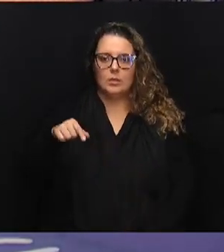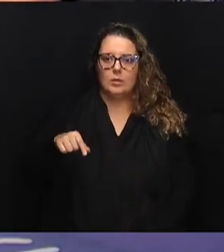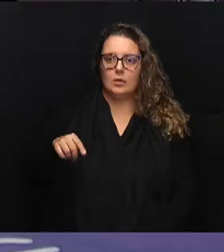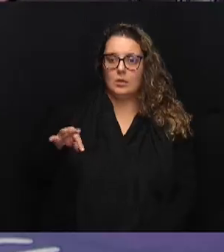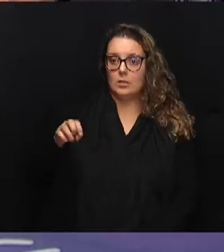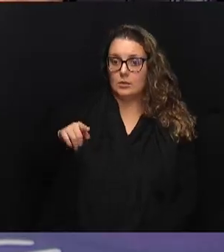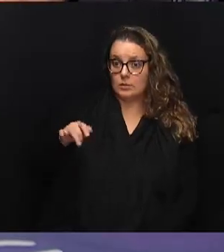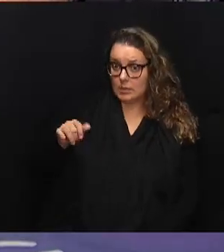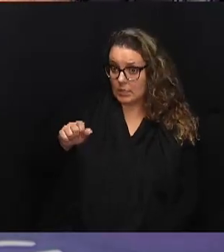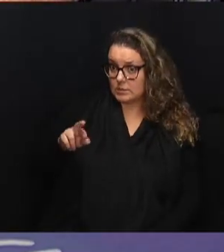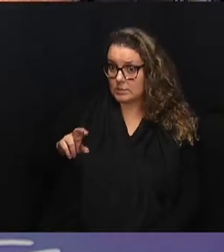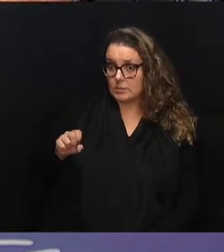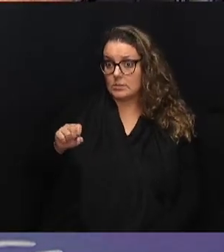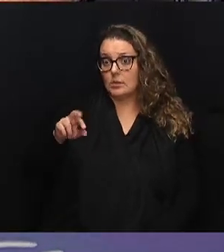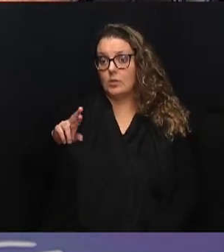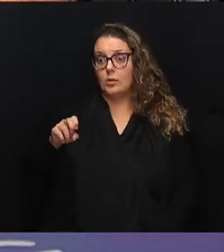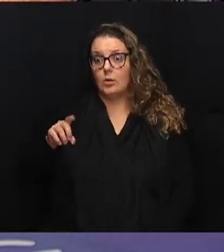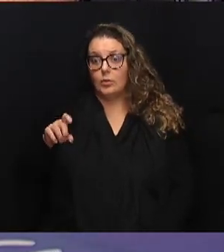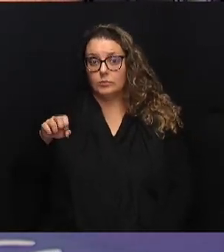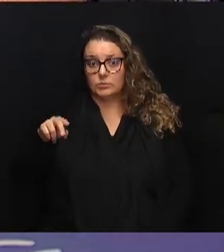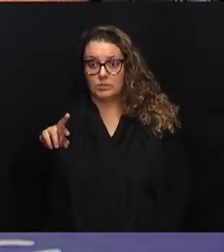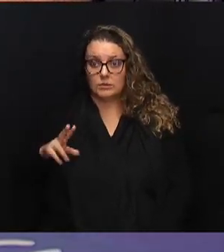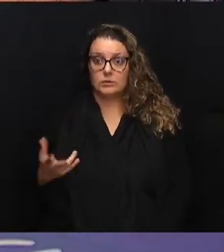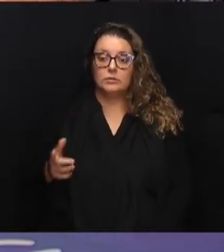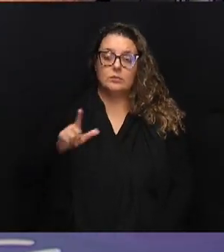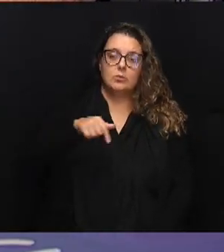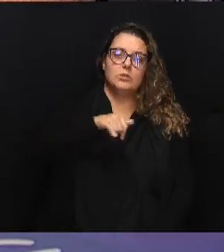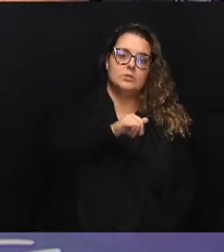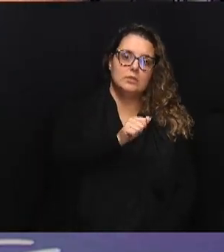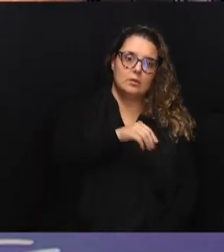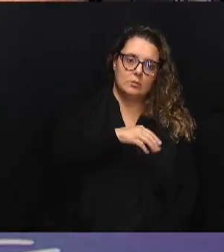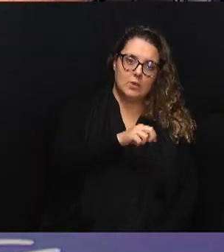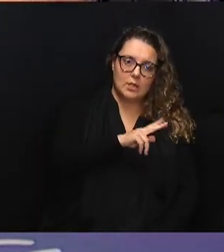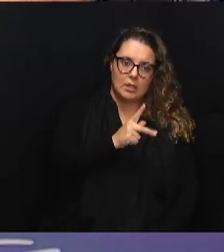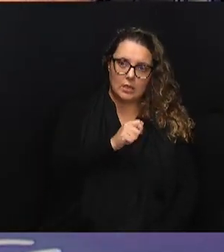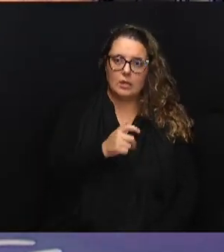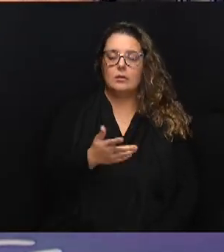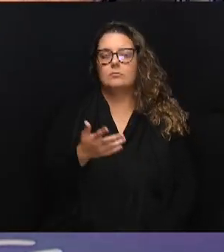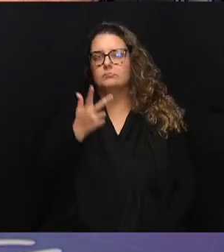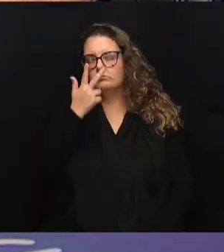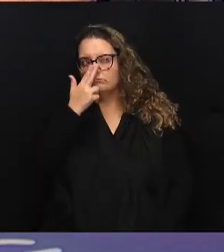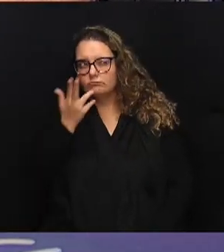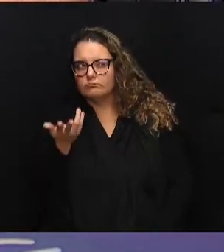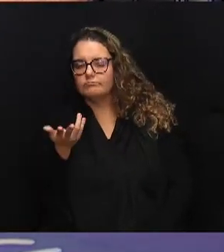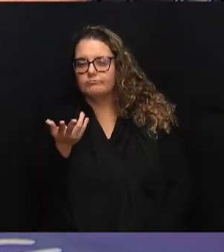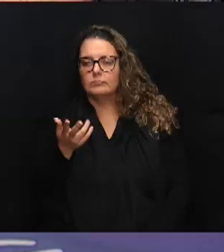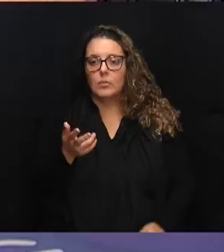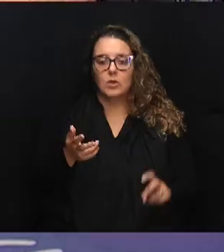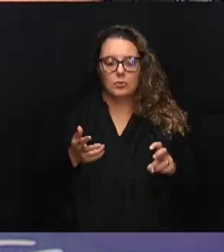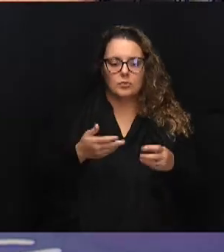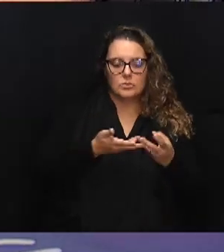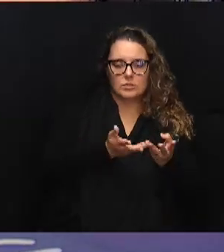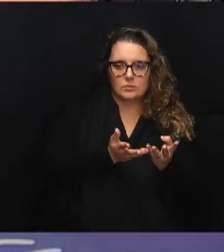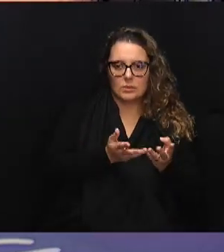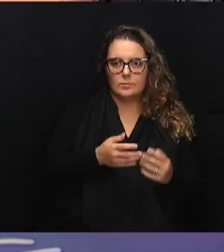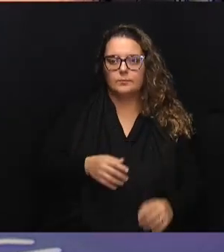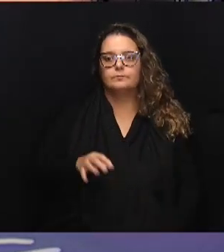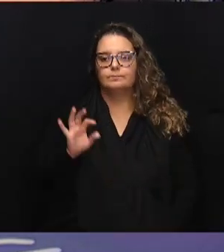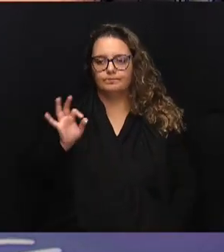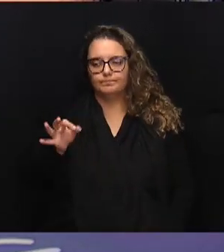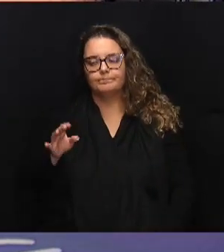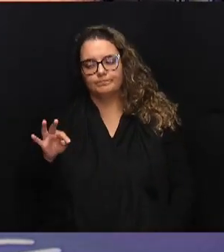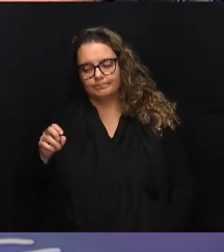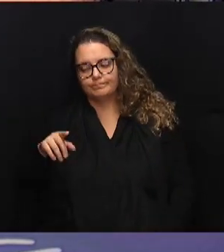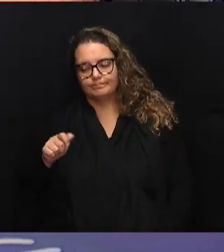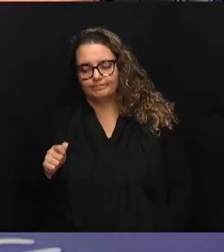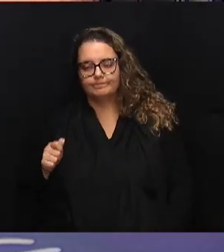Hold'em. Depois do Texas Hold'em a gente vai ter o Omaha, que é uma modalidade muito parecida, mas com 5 cartas na mão. Mas sem dúvida o Texas Hold'em é com